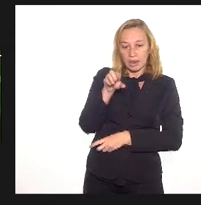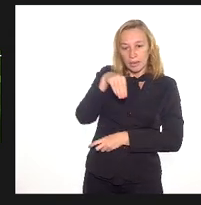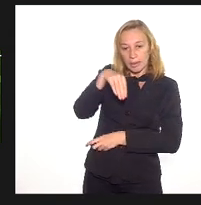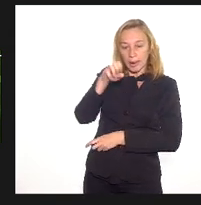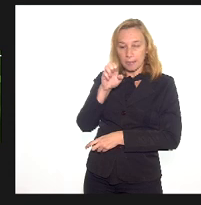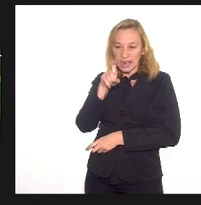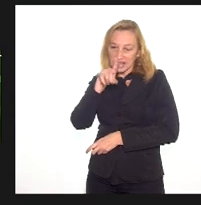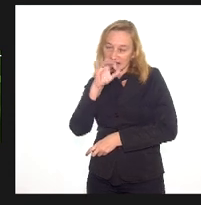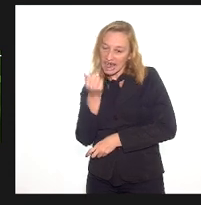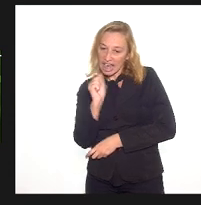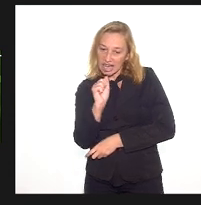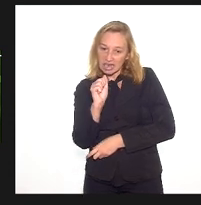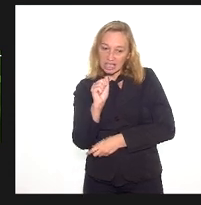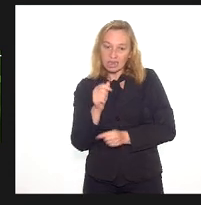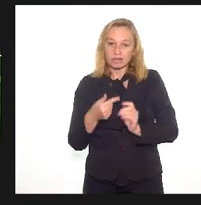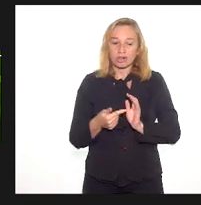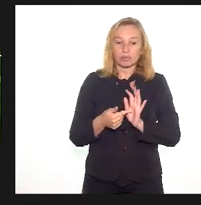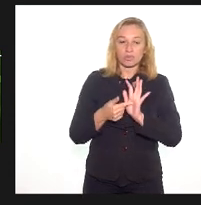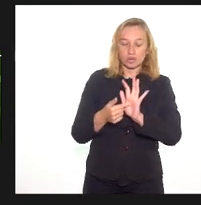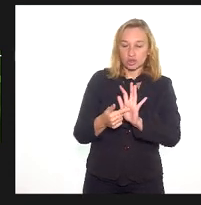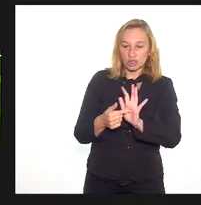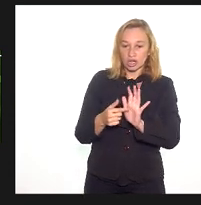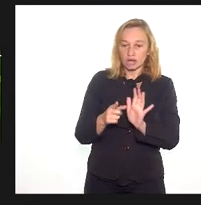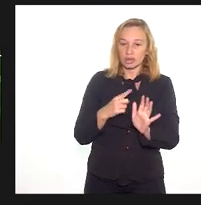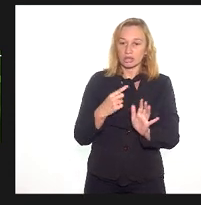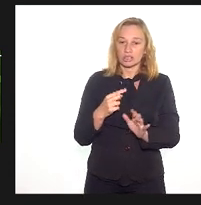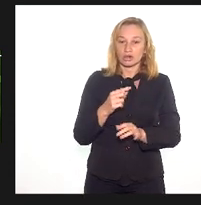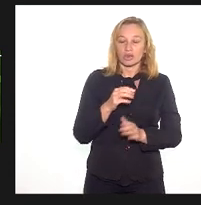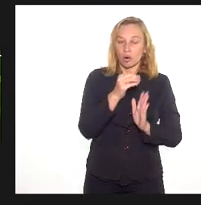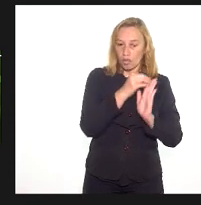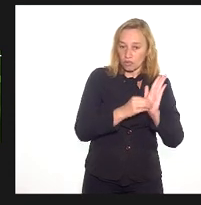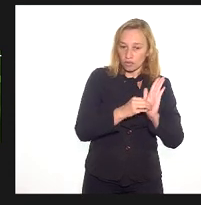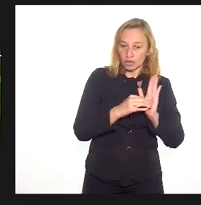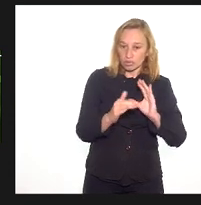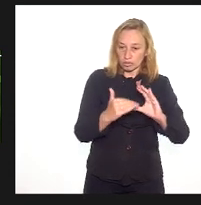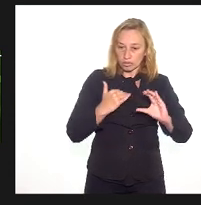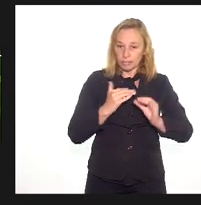o quesito que nos foi destinado via ofício.